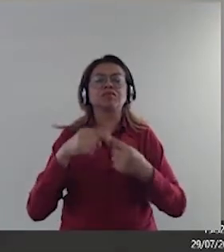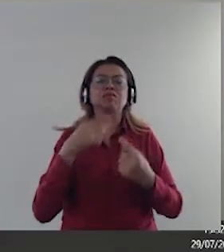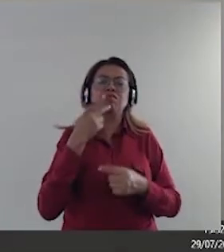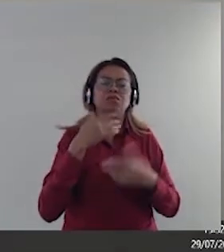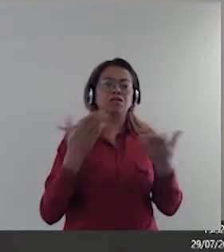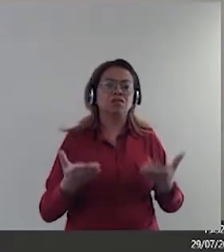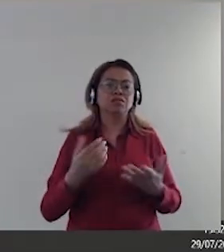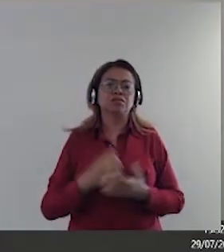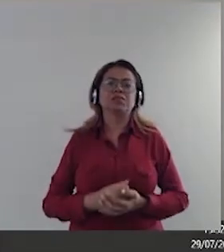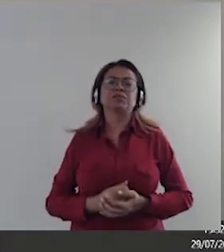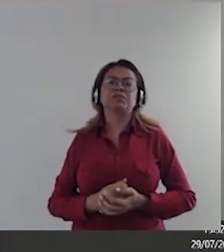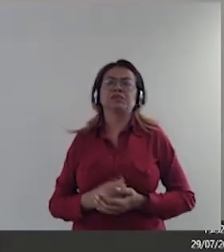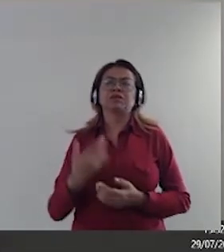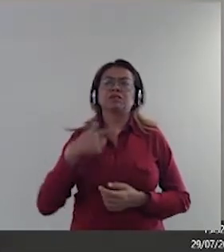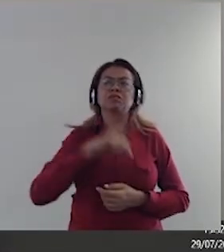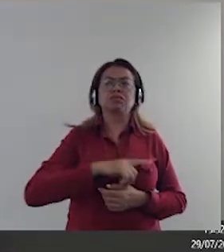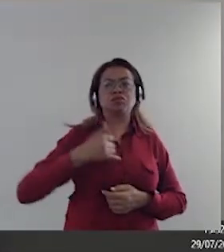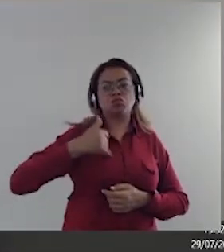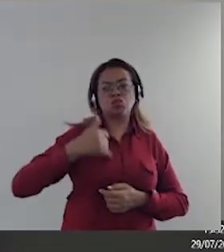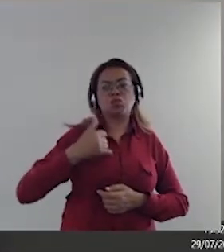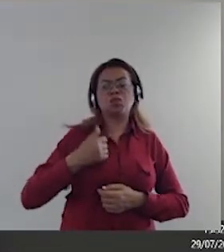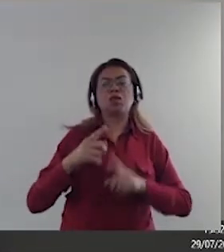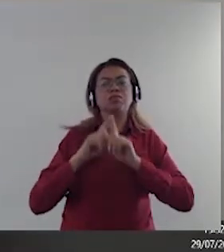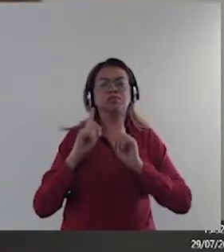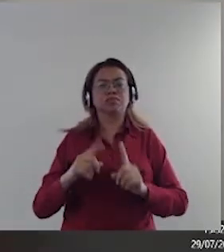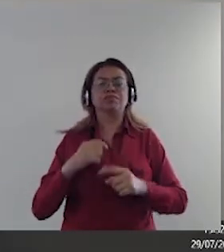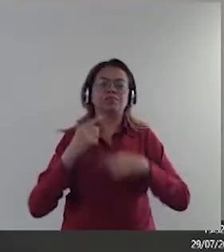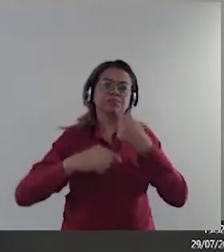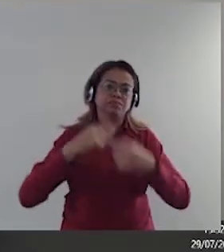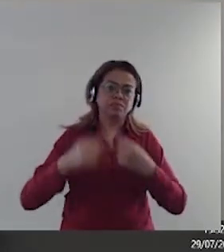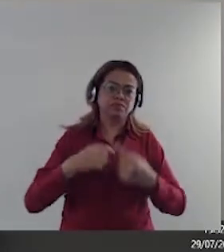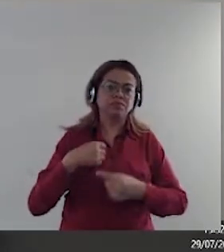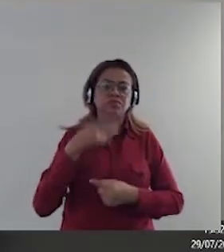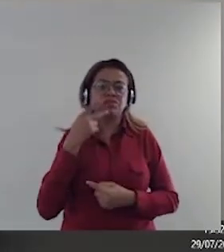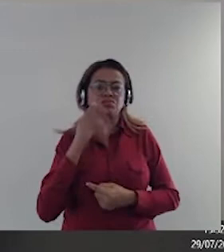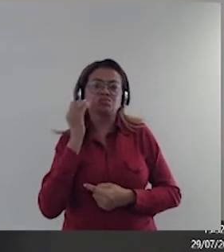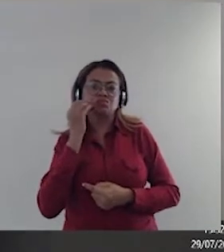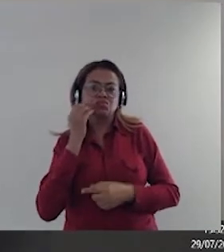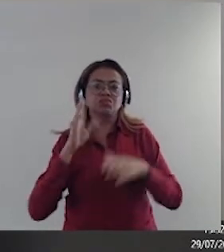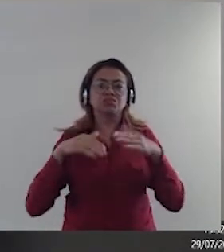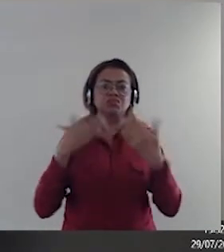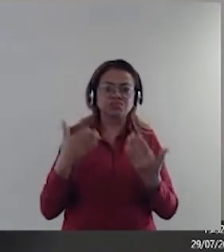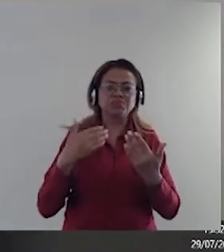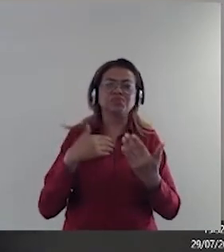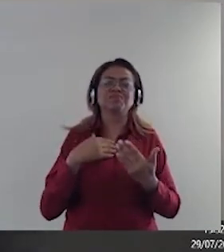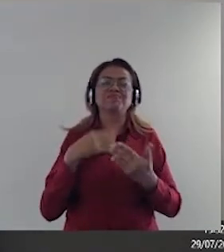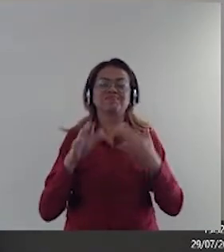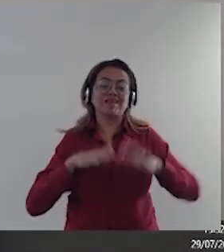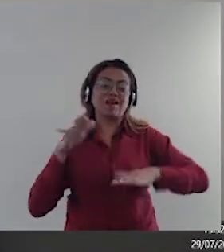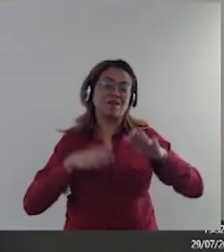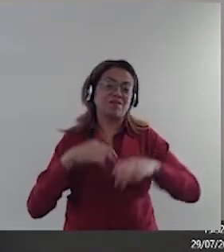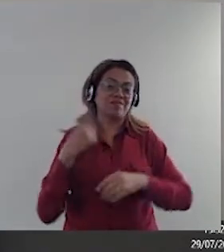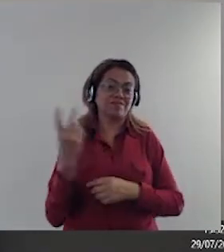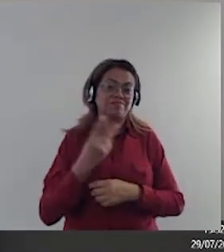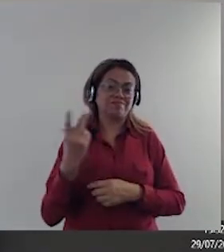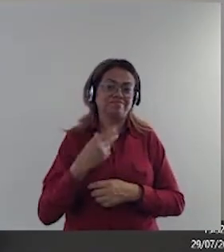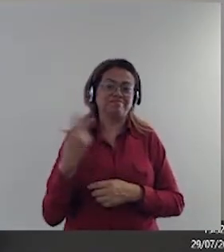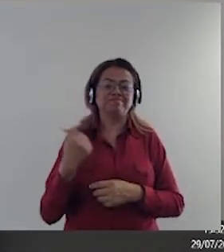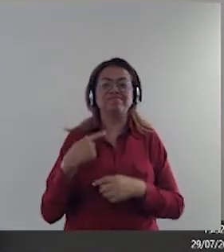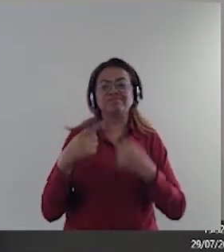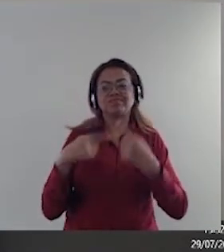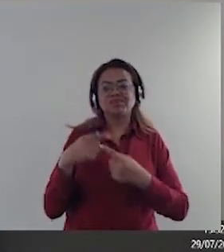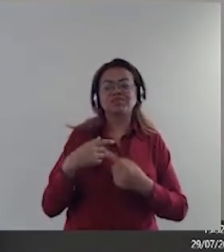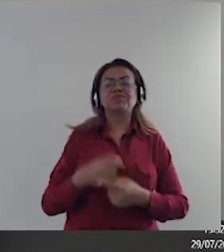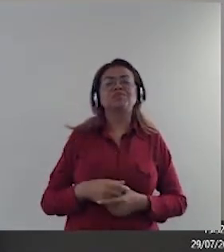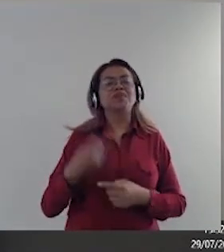nem dizer que eu sou assim tão da sua idade para poder não ficar tão mais careca, talvez.